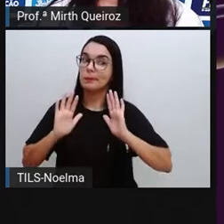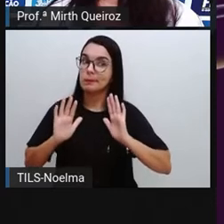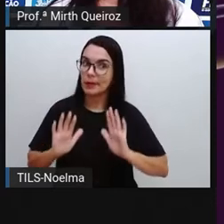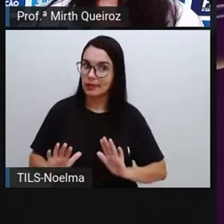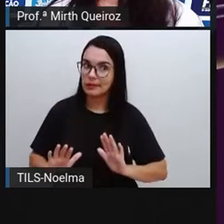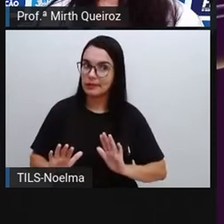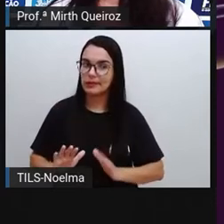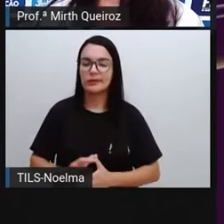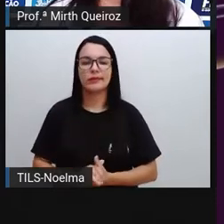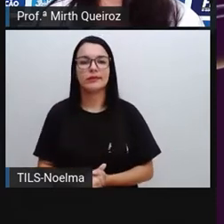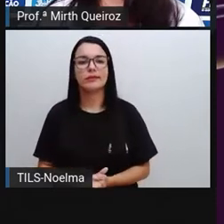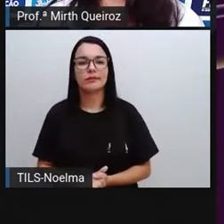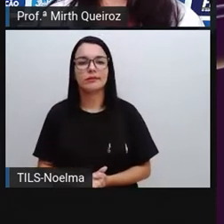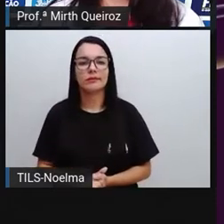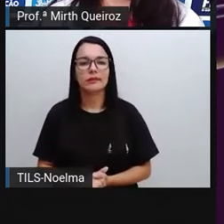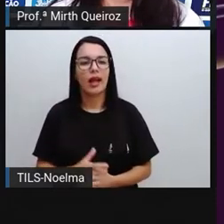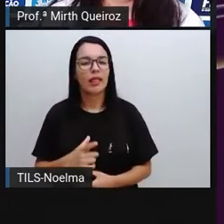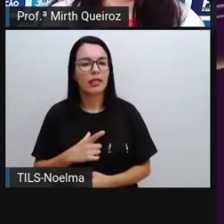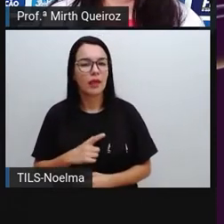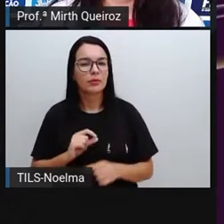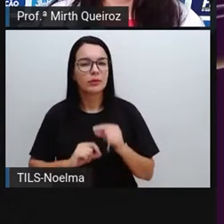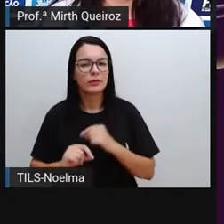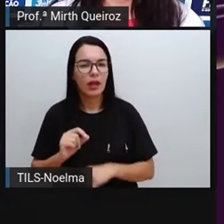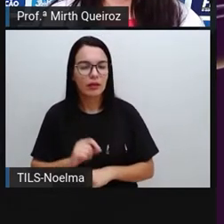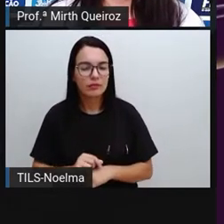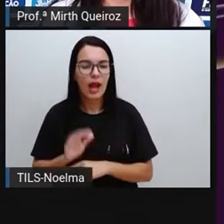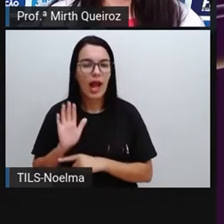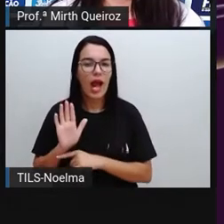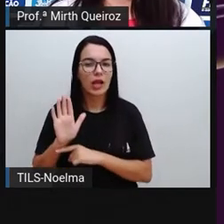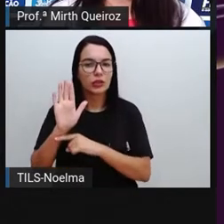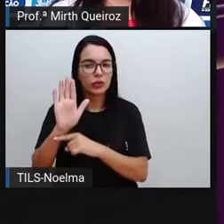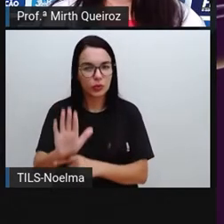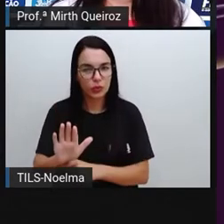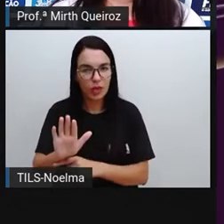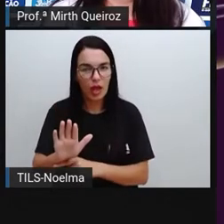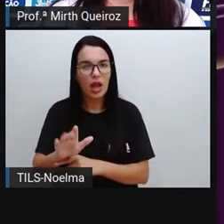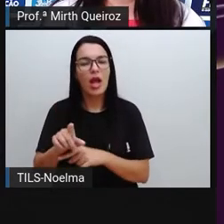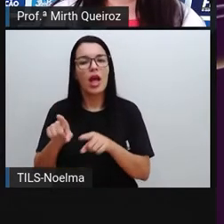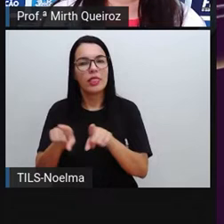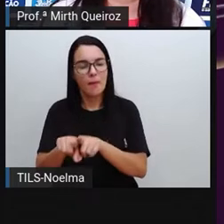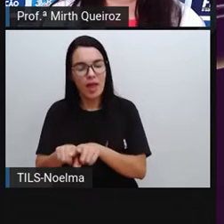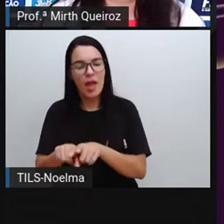Porém, nós temos aqueles que ajudam no equilíbrio, que traz coisas